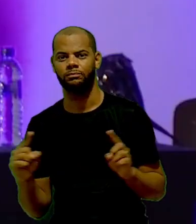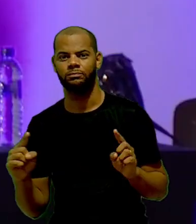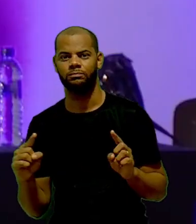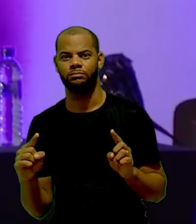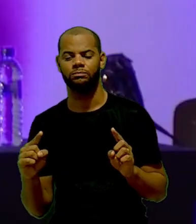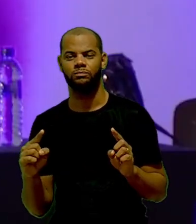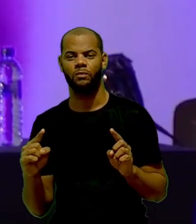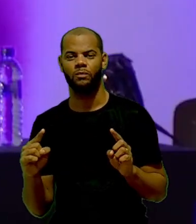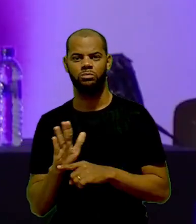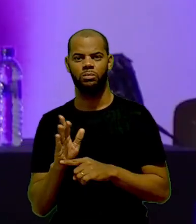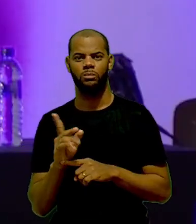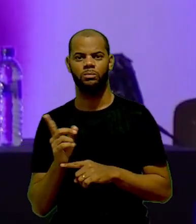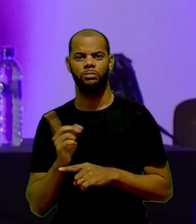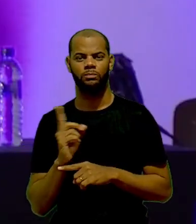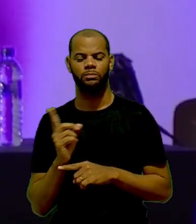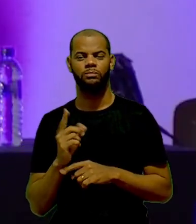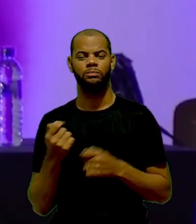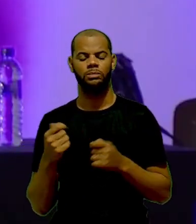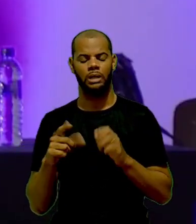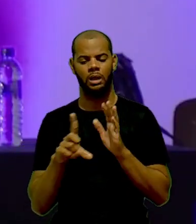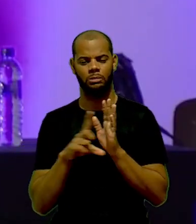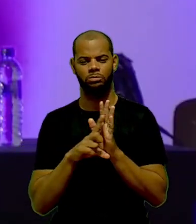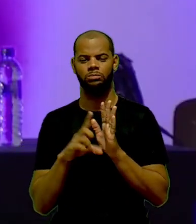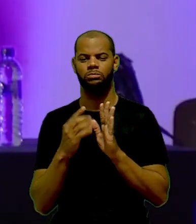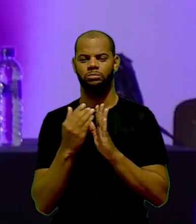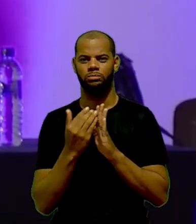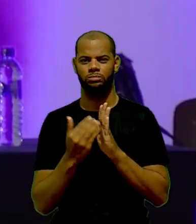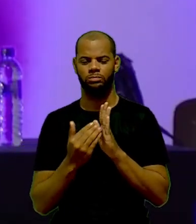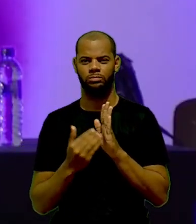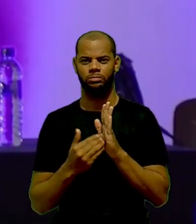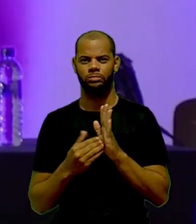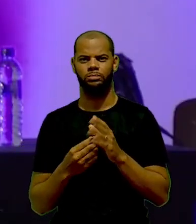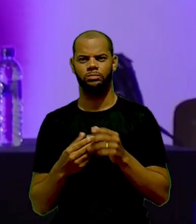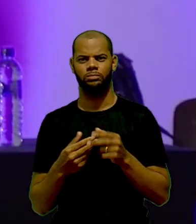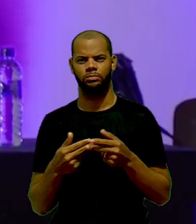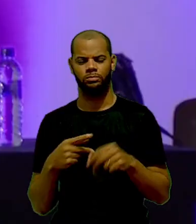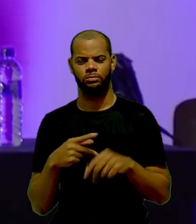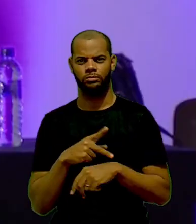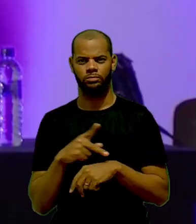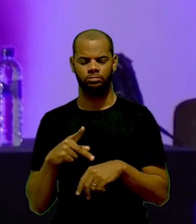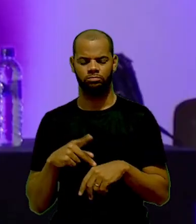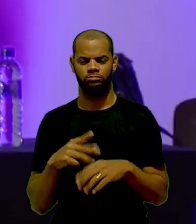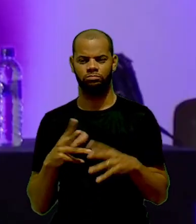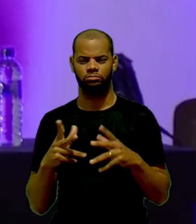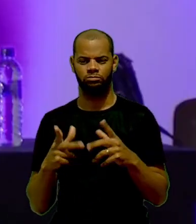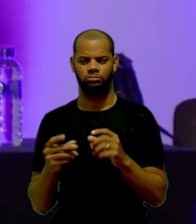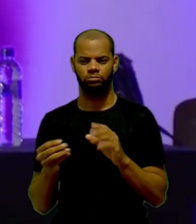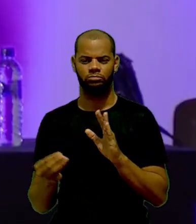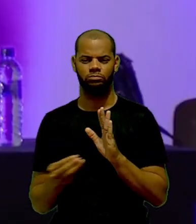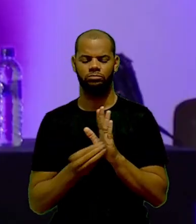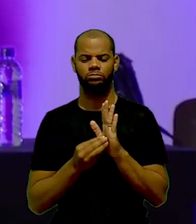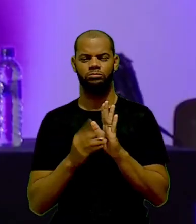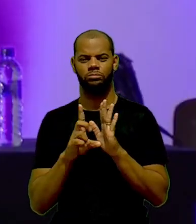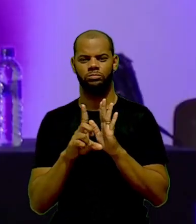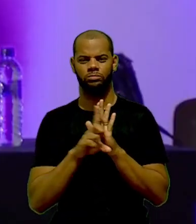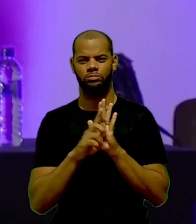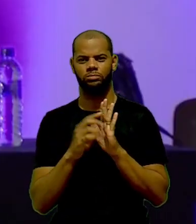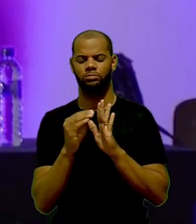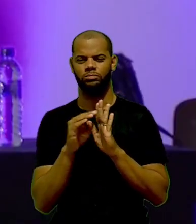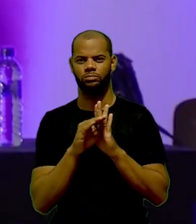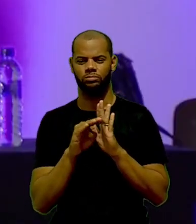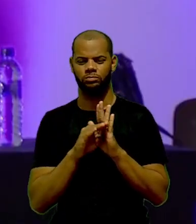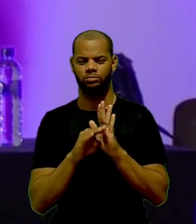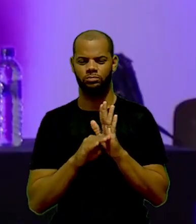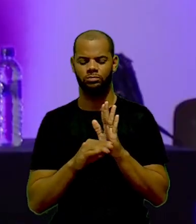suficiente, precisa de legislação. Vários países do mundo implementaram legislações